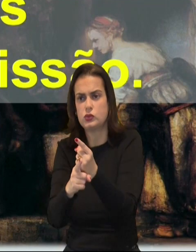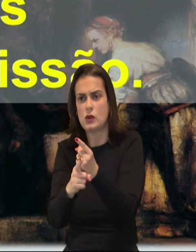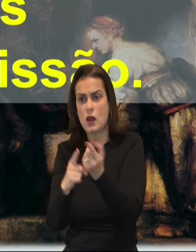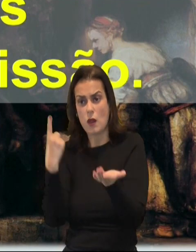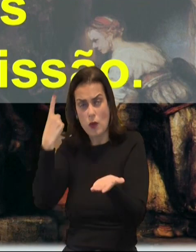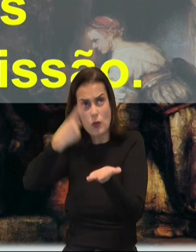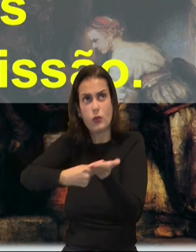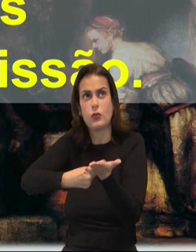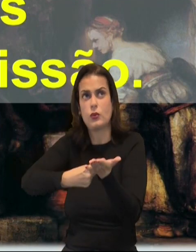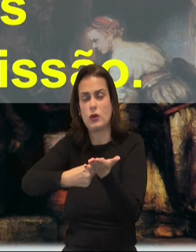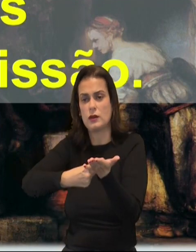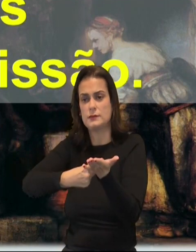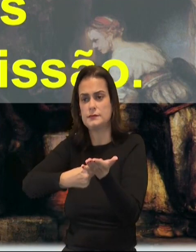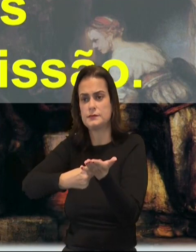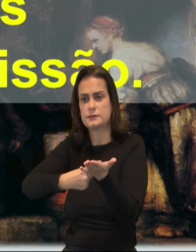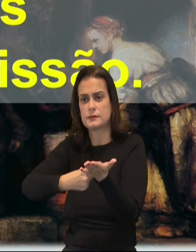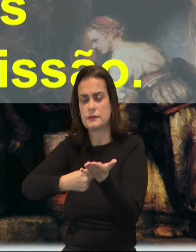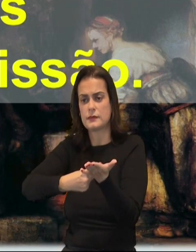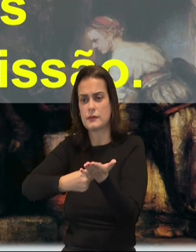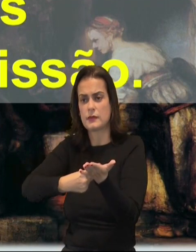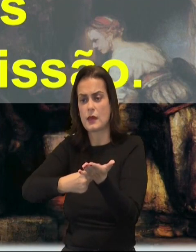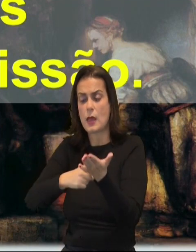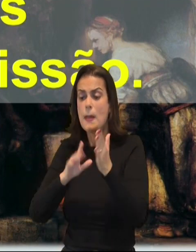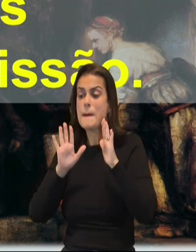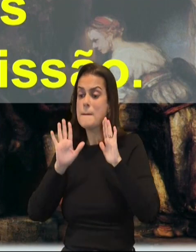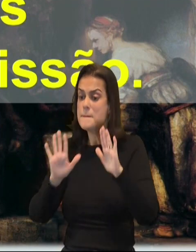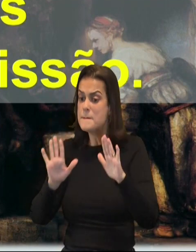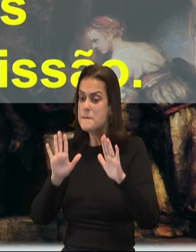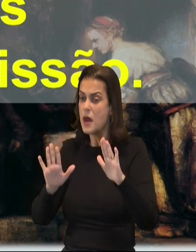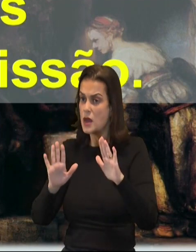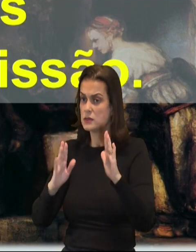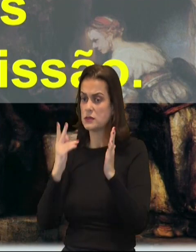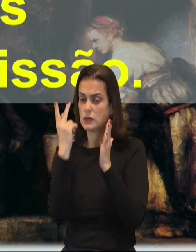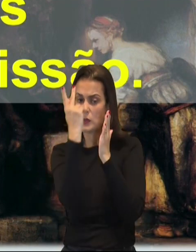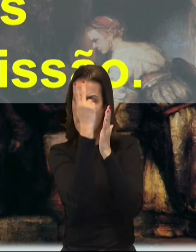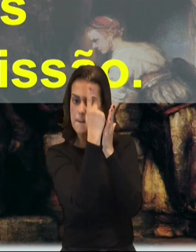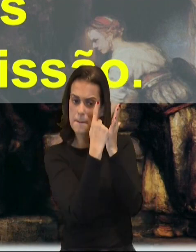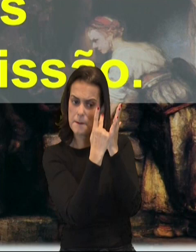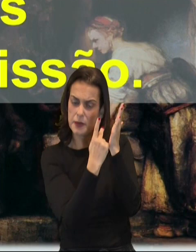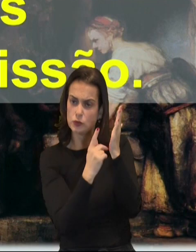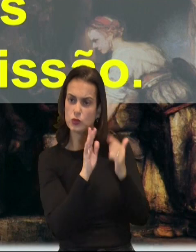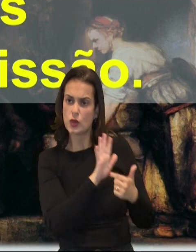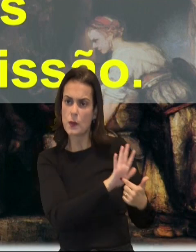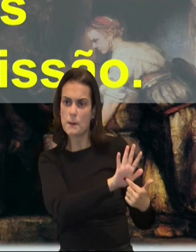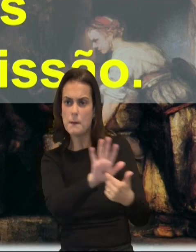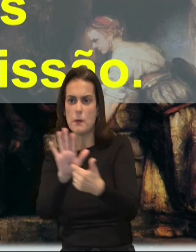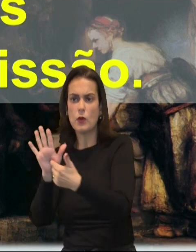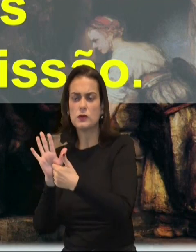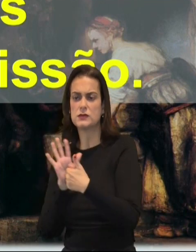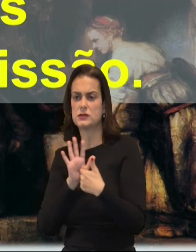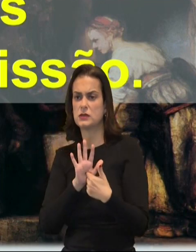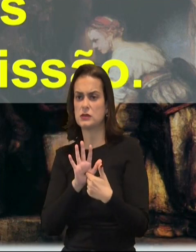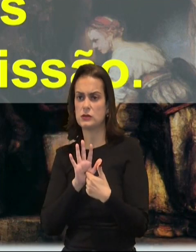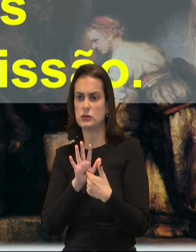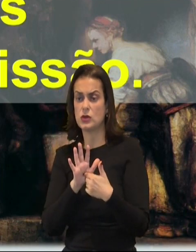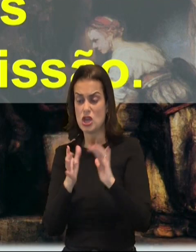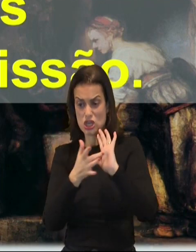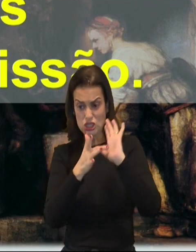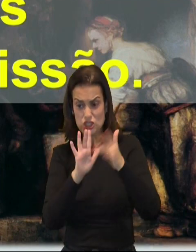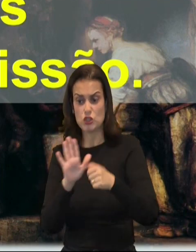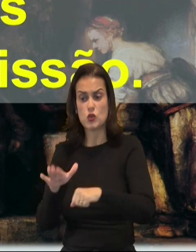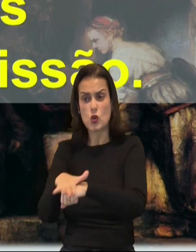missão. Mais uma tela do Rembrandt, pintado agora no momento em que Jesus conversa com uma